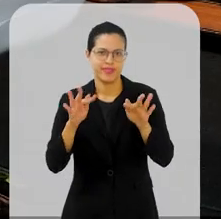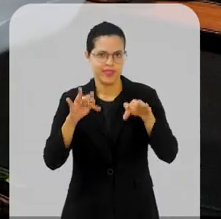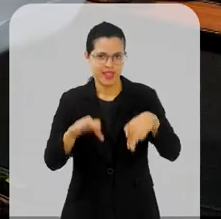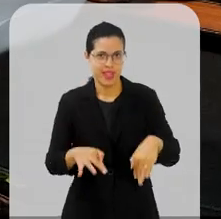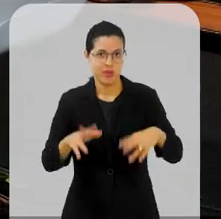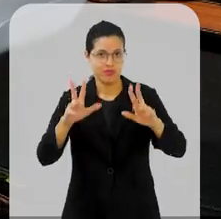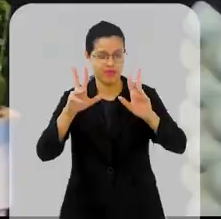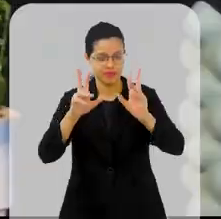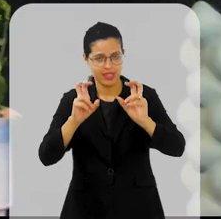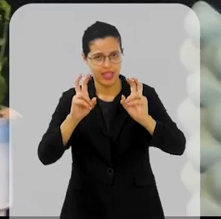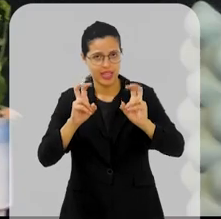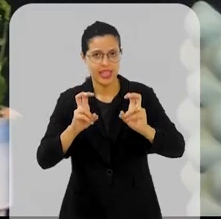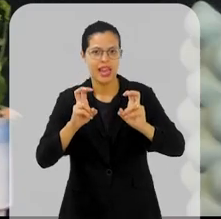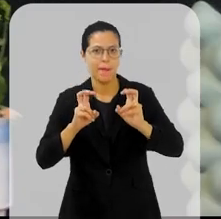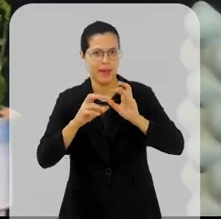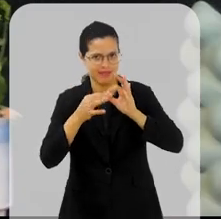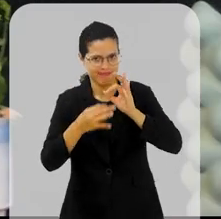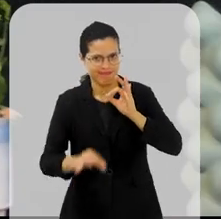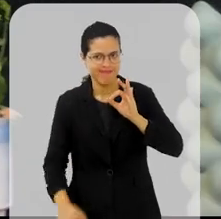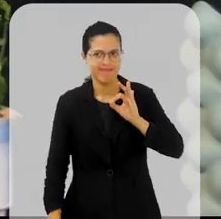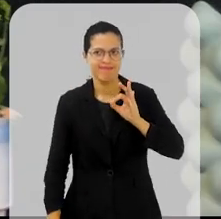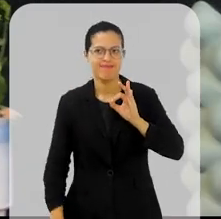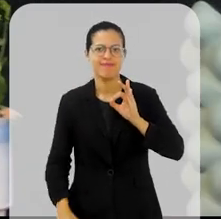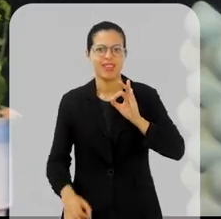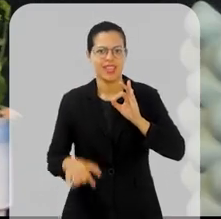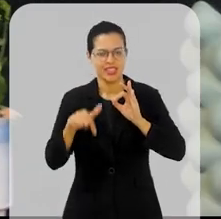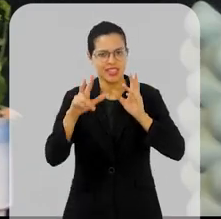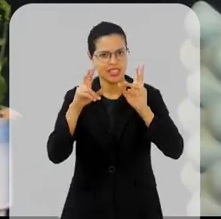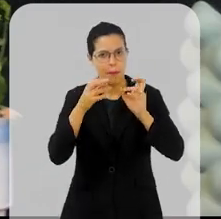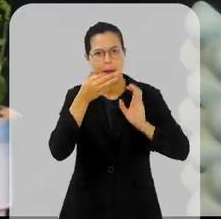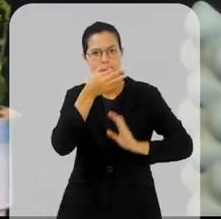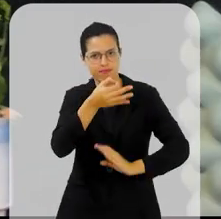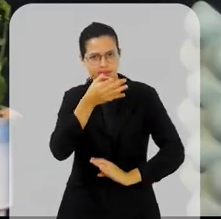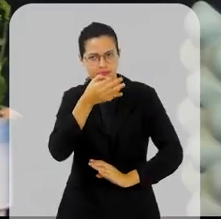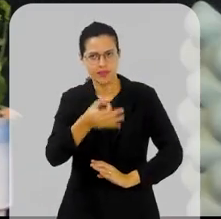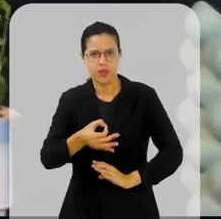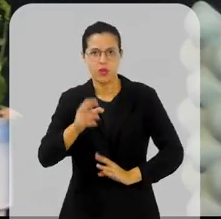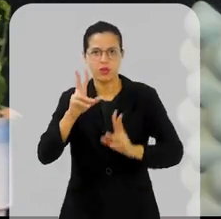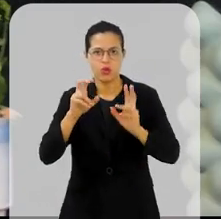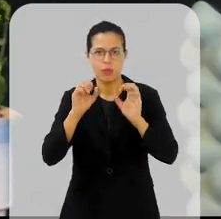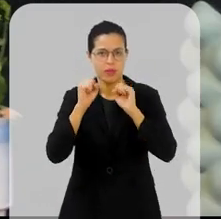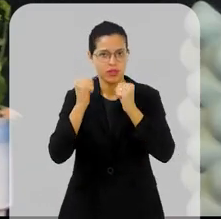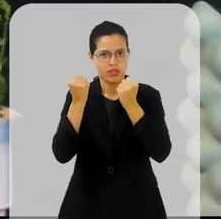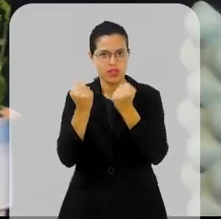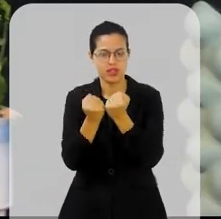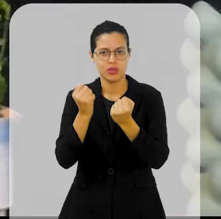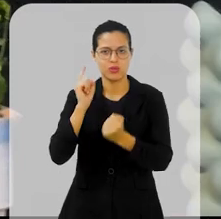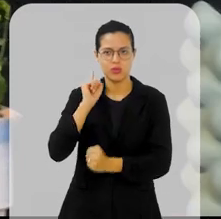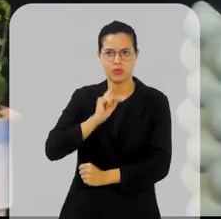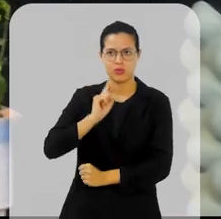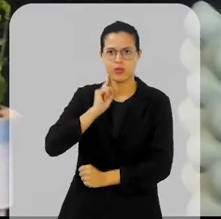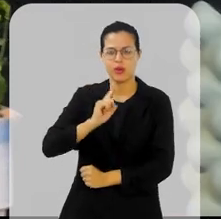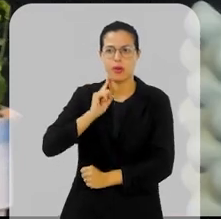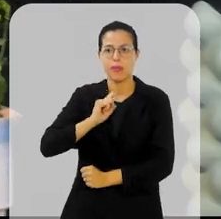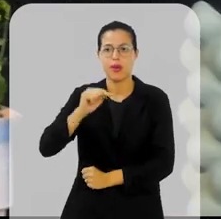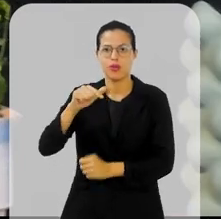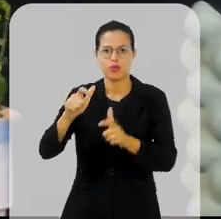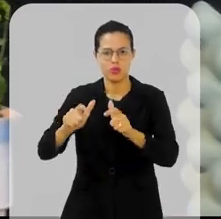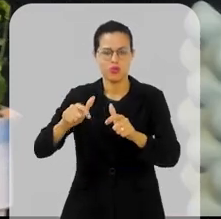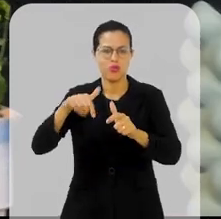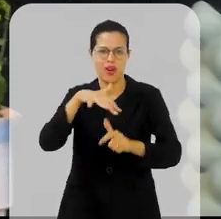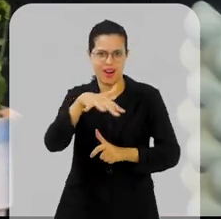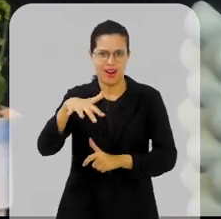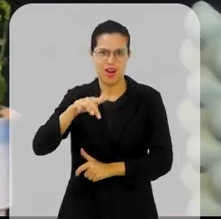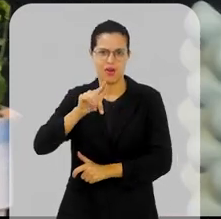Nós chegamos ao final deste tema que deu o que falar. Muito palpitante sobre o estádio do Flamengo na região